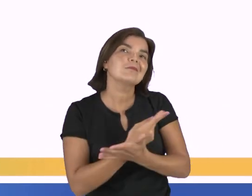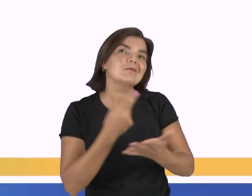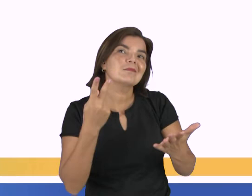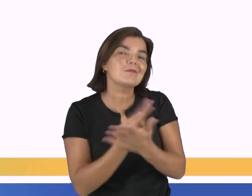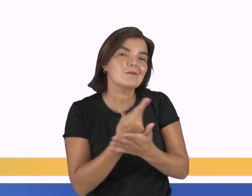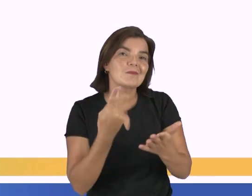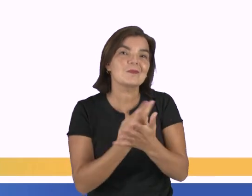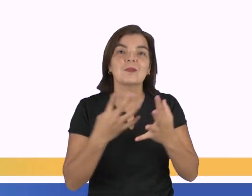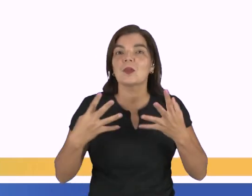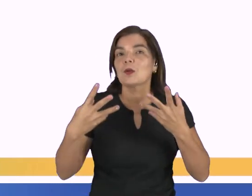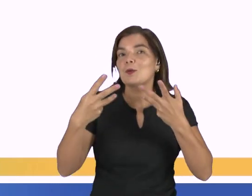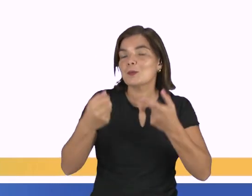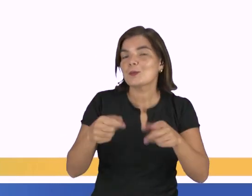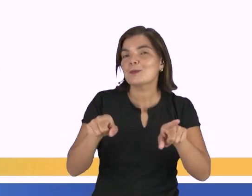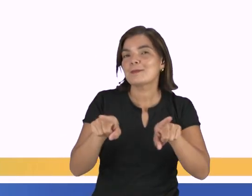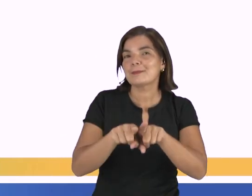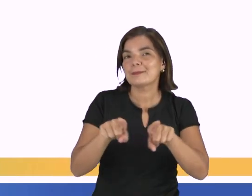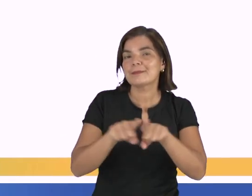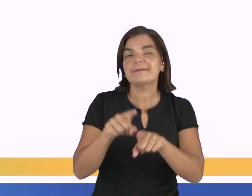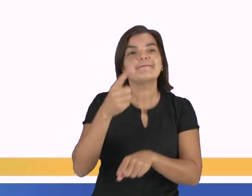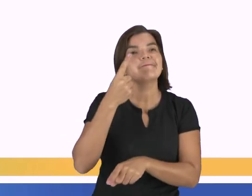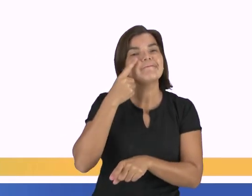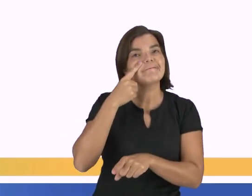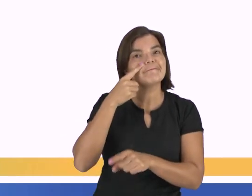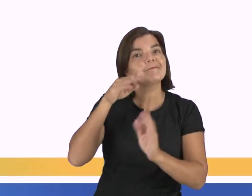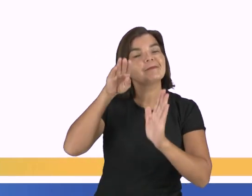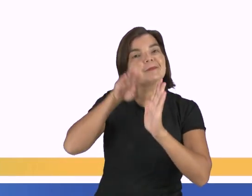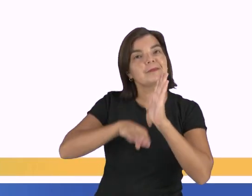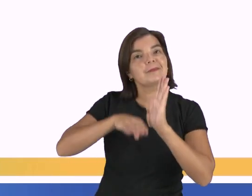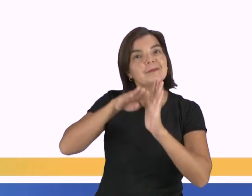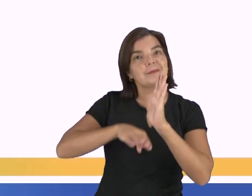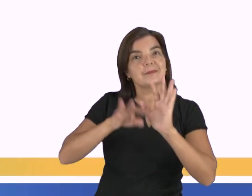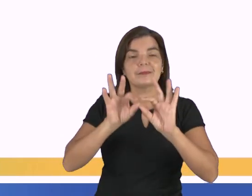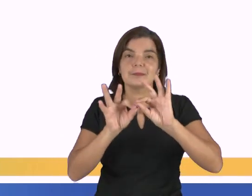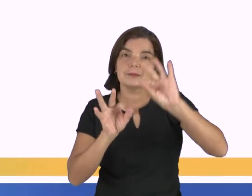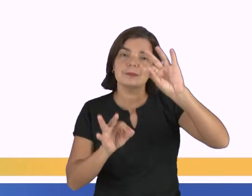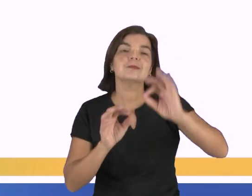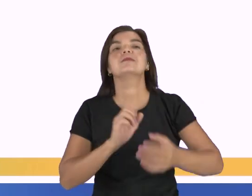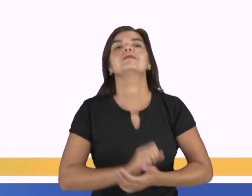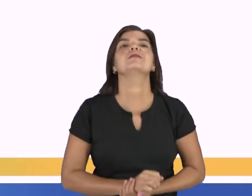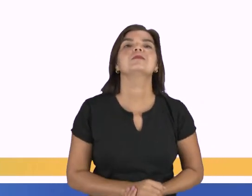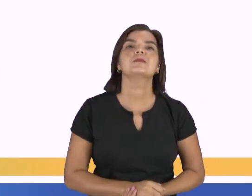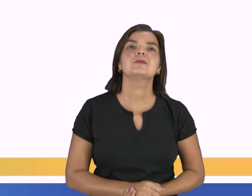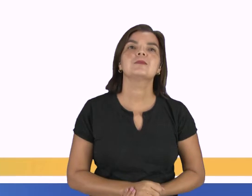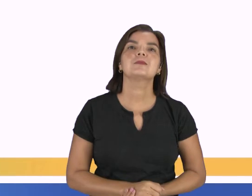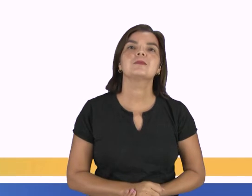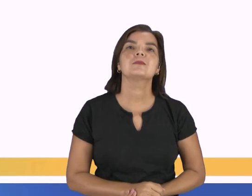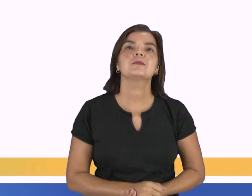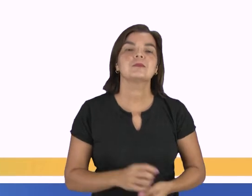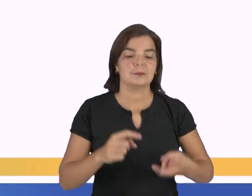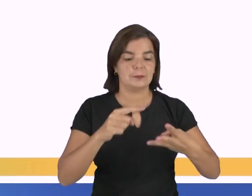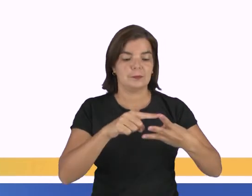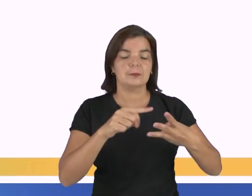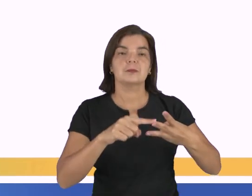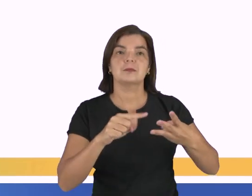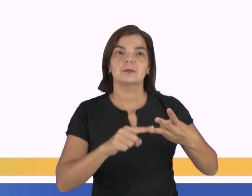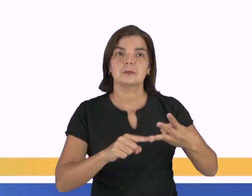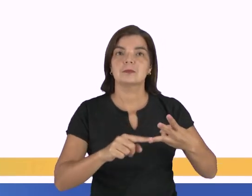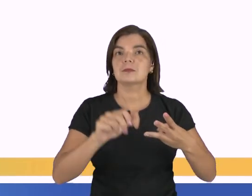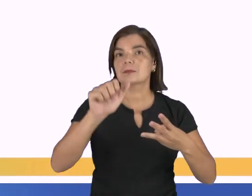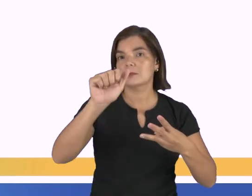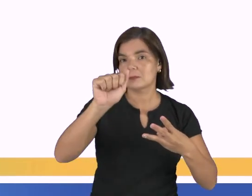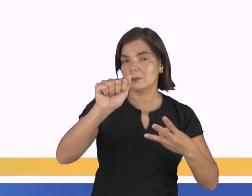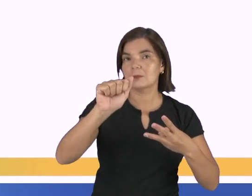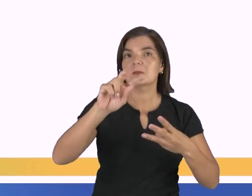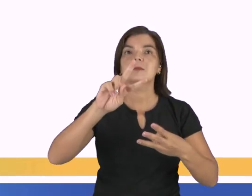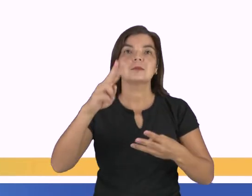essa altura toda, mas aí você tem que subtrair da altura que subiu. Então a gente tem 3 opções. A